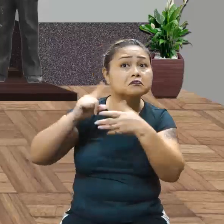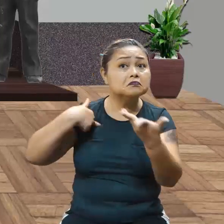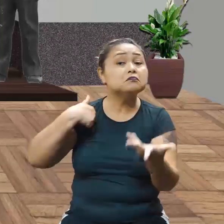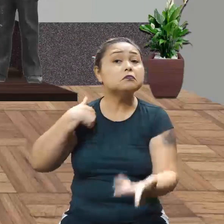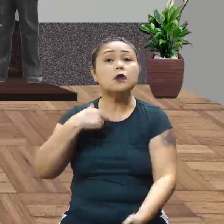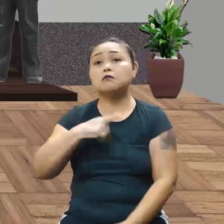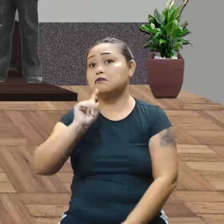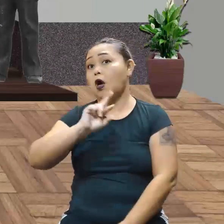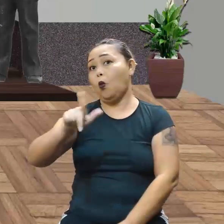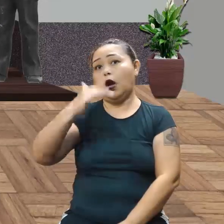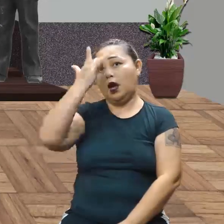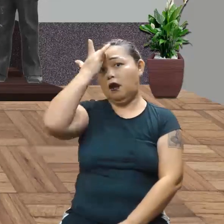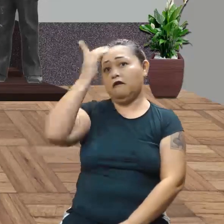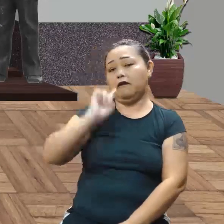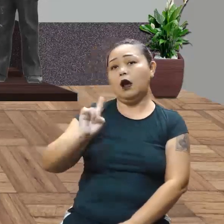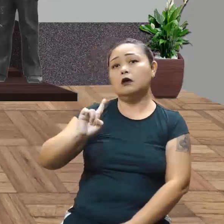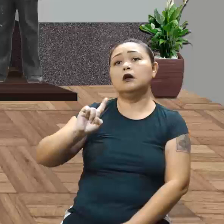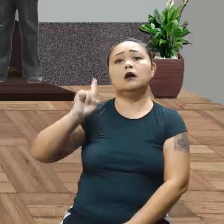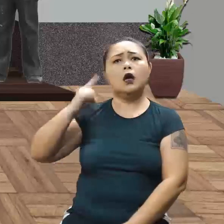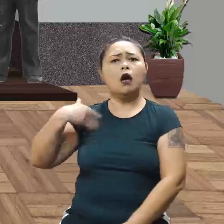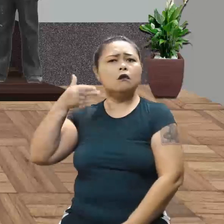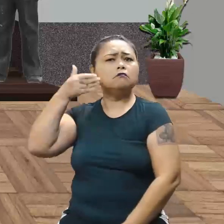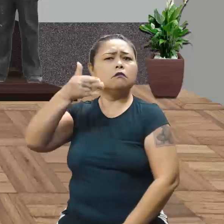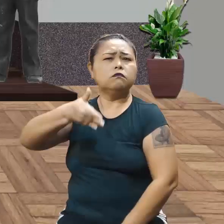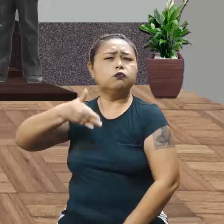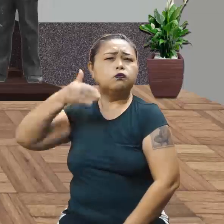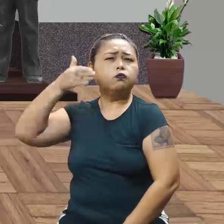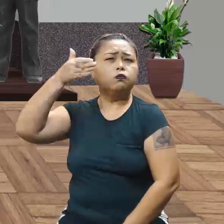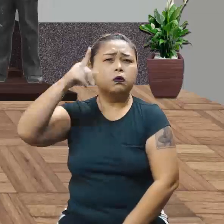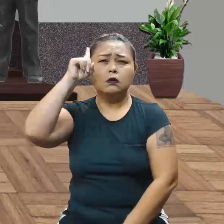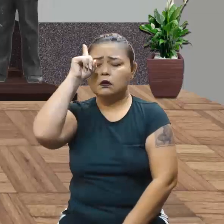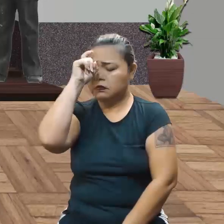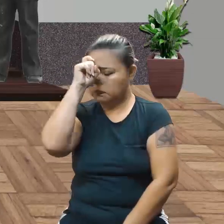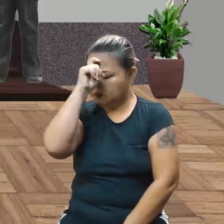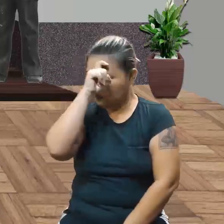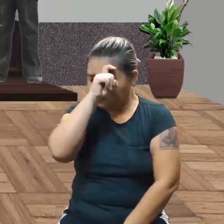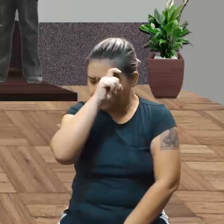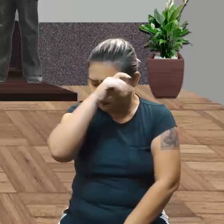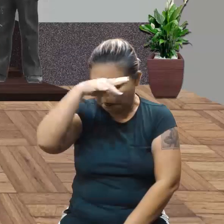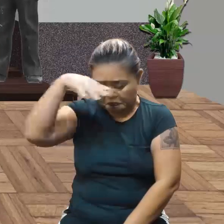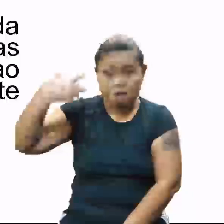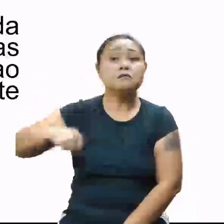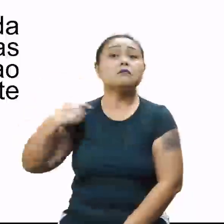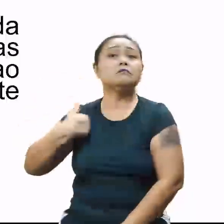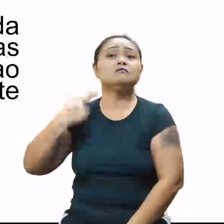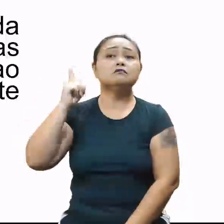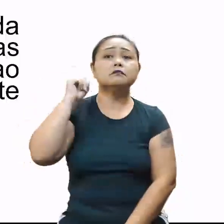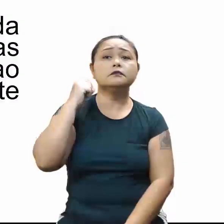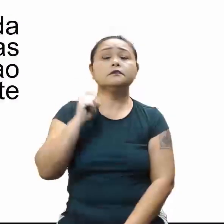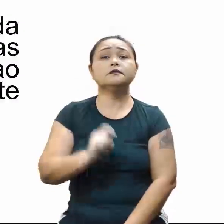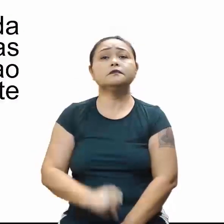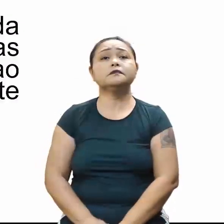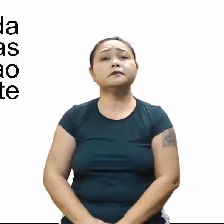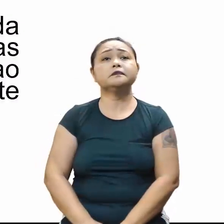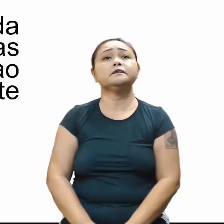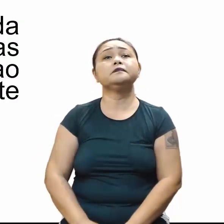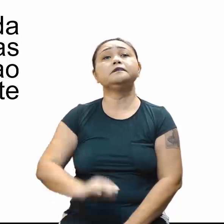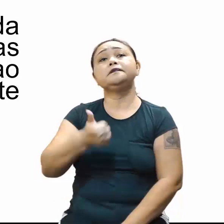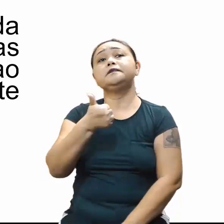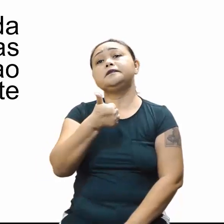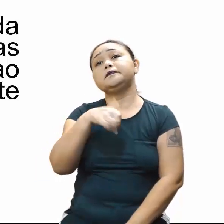Não era fácil. Era uma expedição árdua e difícil. Na tela para vocês aí.